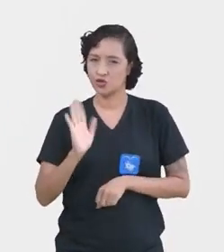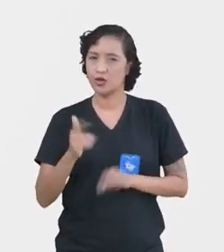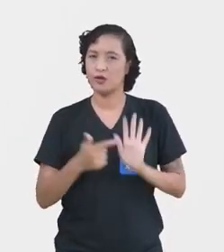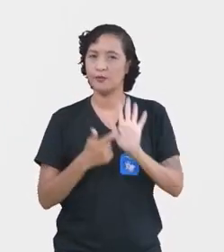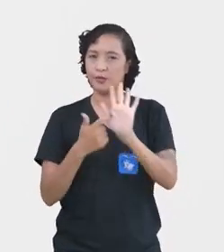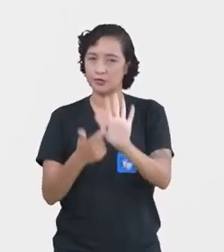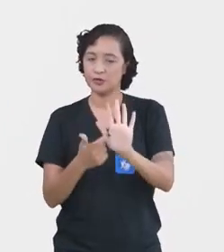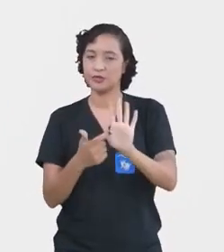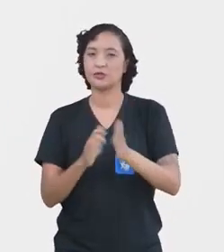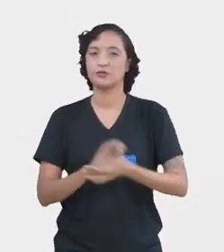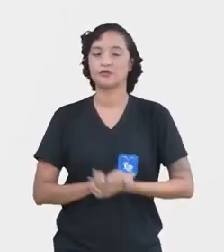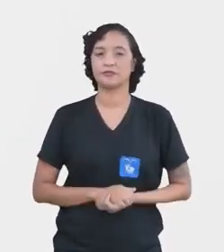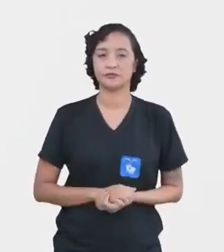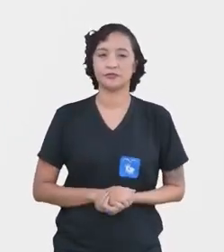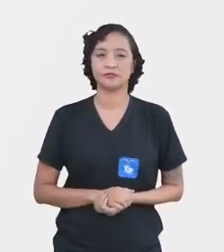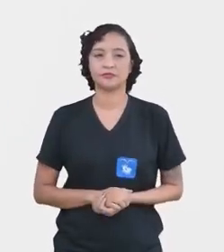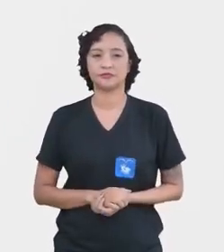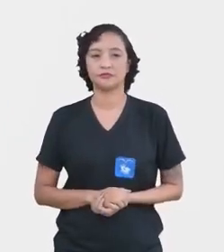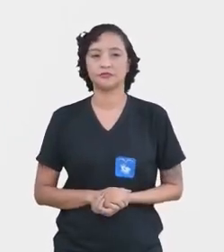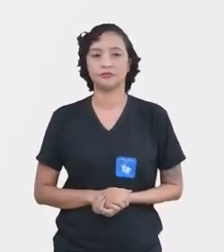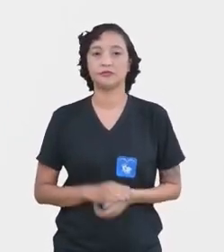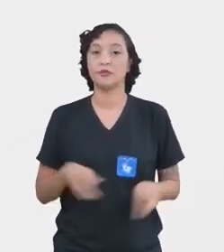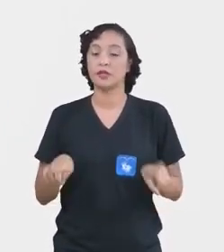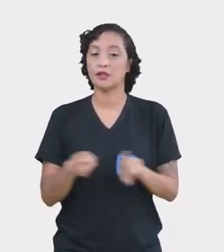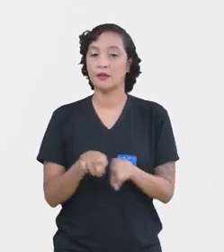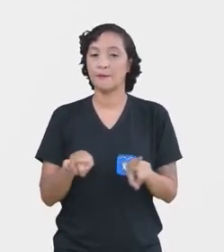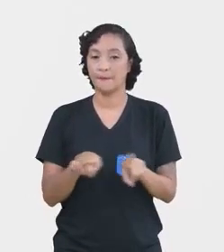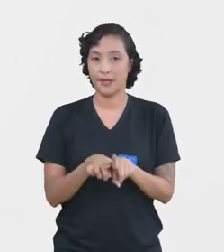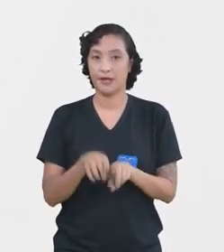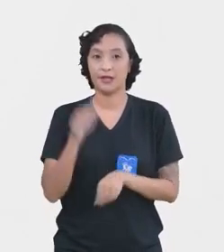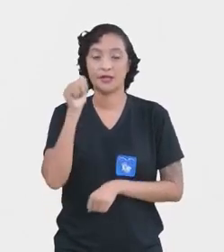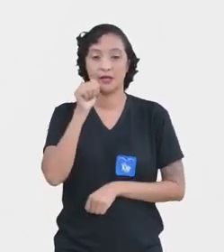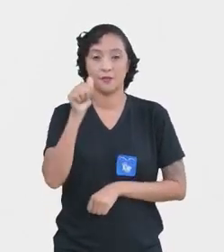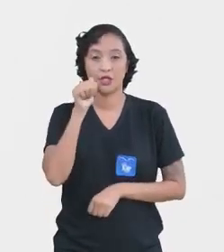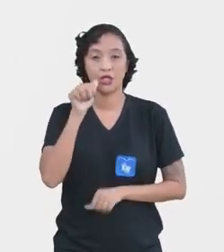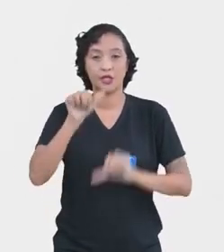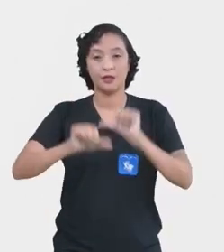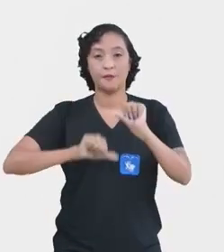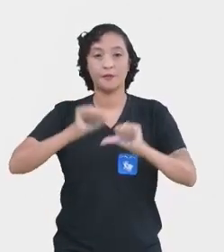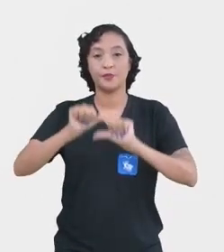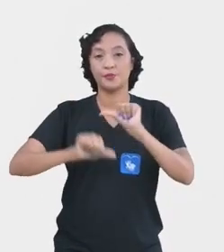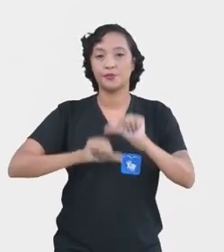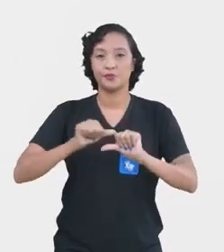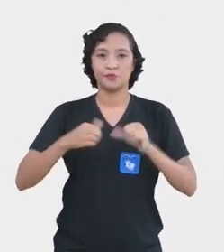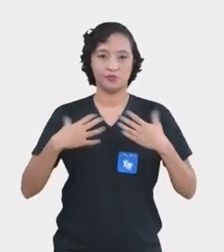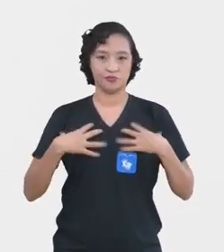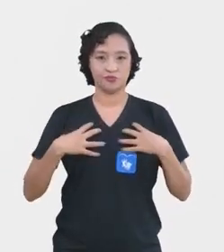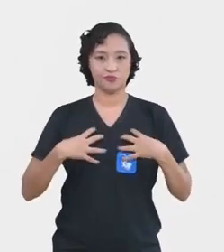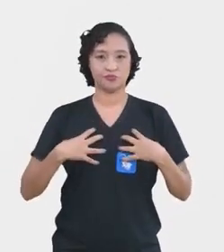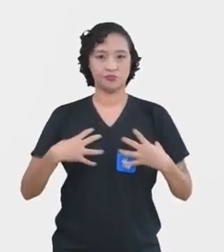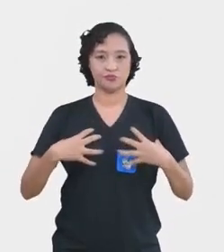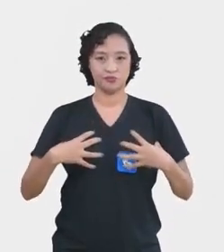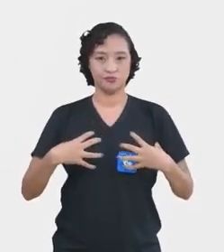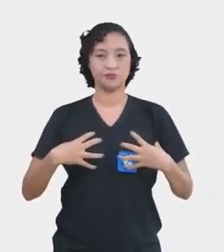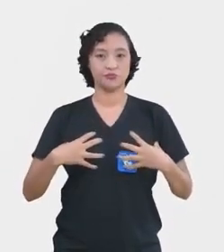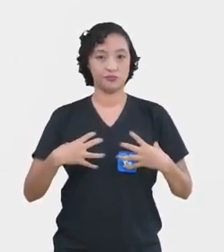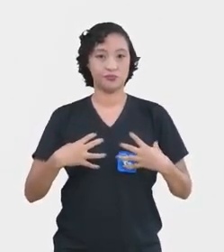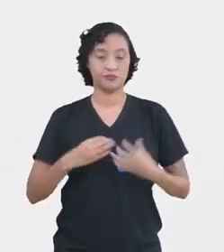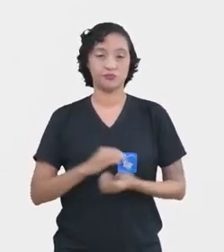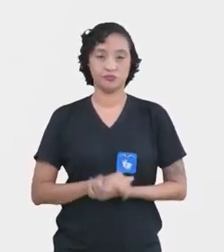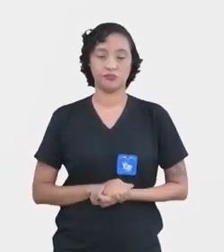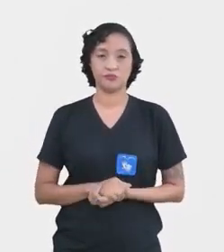mais arredondado. Também nas meninas, vamos lá, a mama ela começa a crescer. Você vê